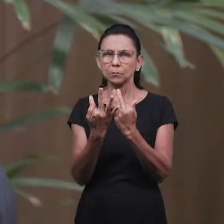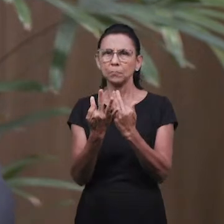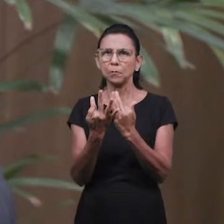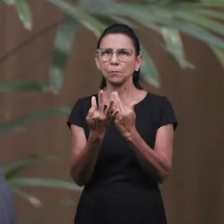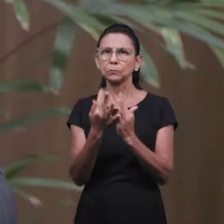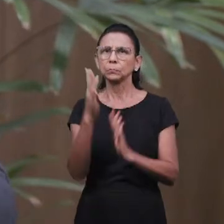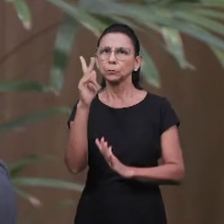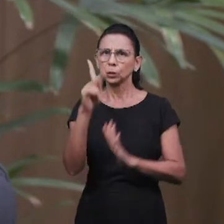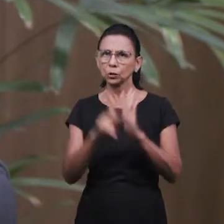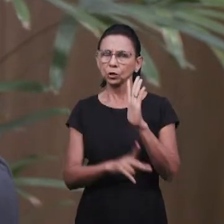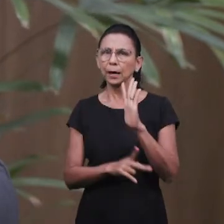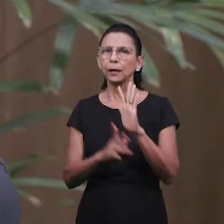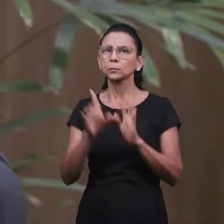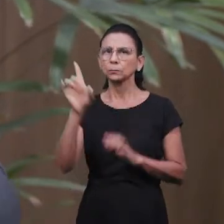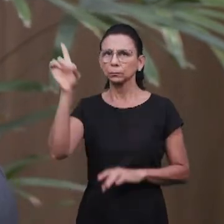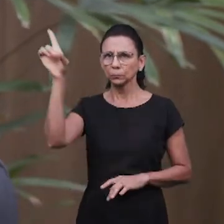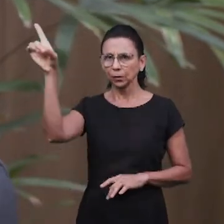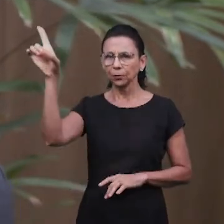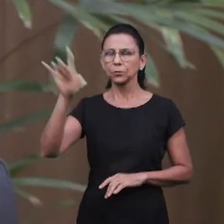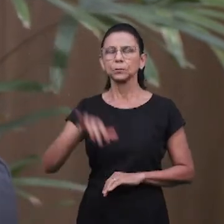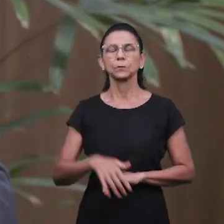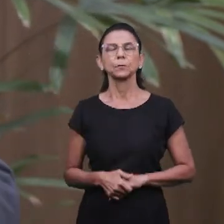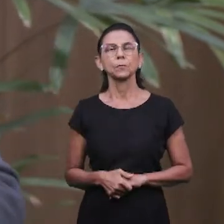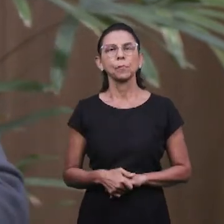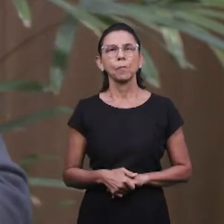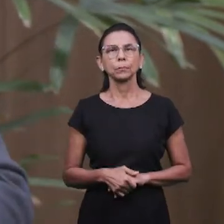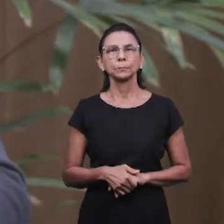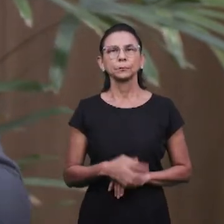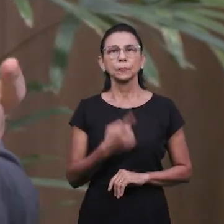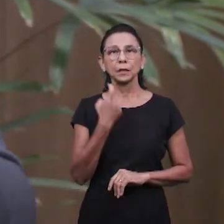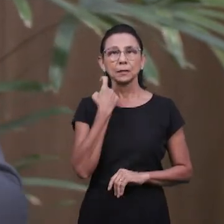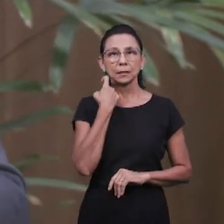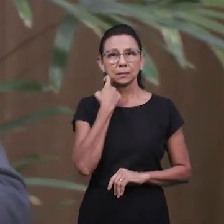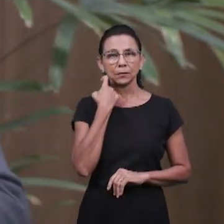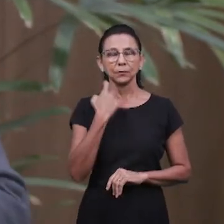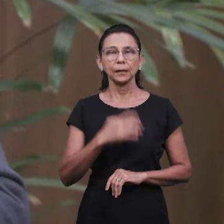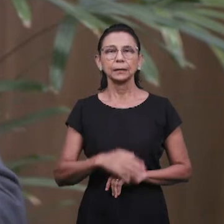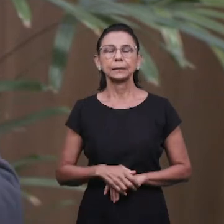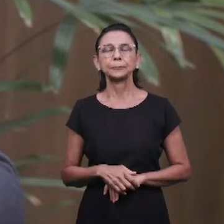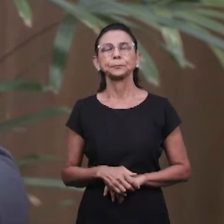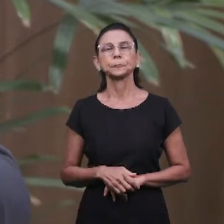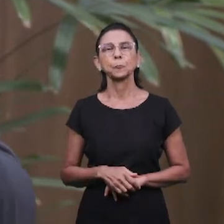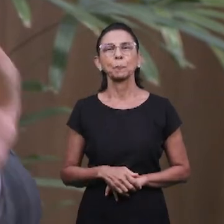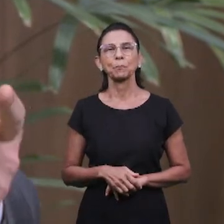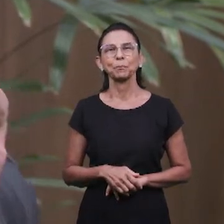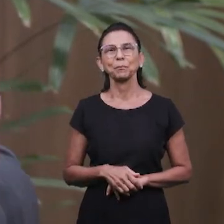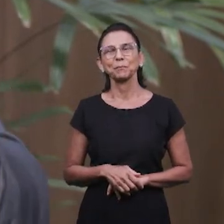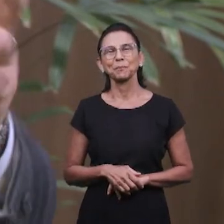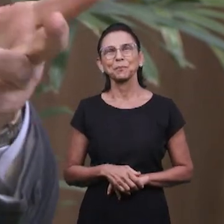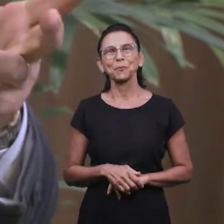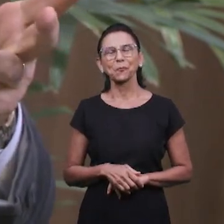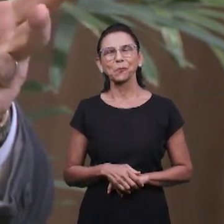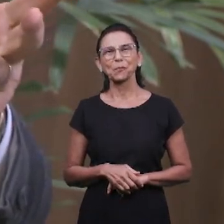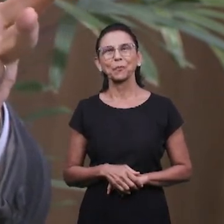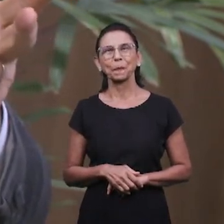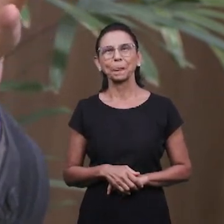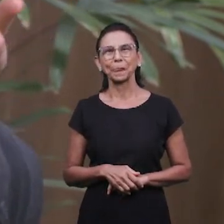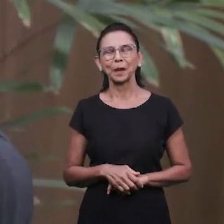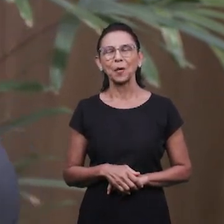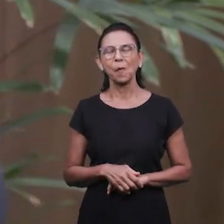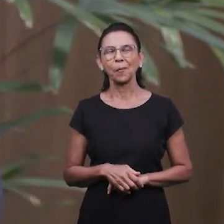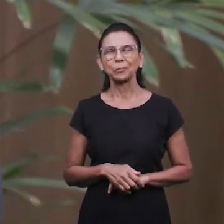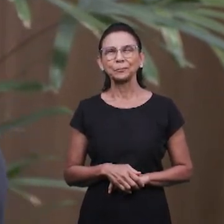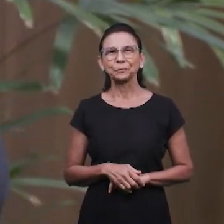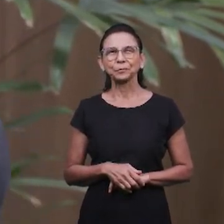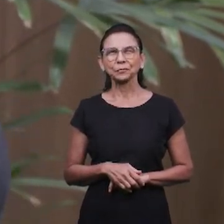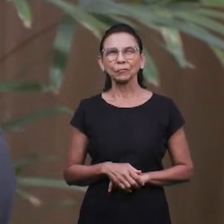está se acostumando, né? Toda sexta-feira, 7h30 da noite, meia hora antes do culto, começar o culto do lar, que vai começar daqui a pouquinho, às 8